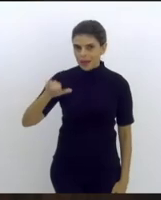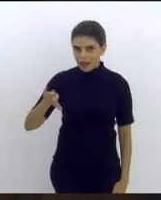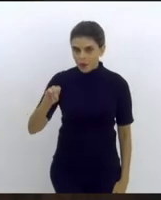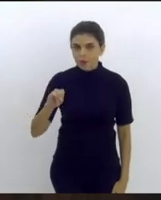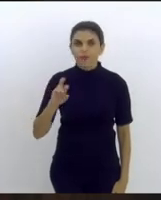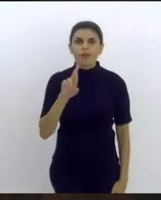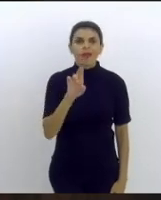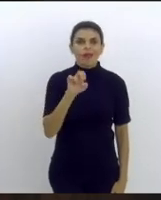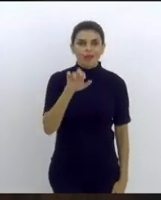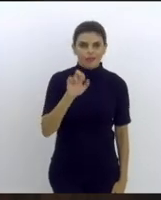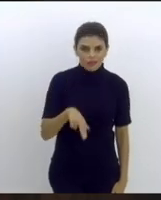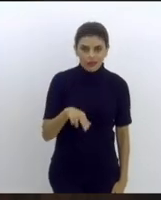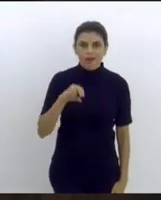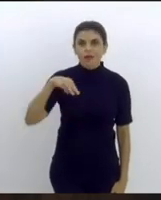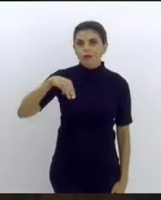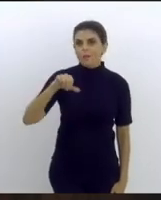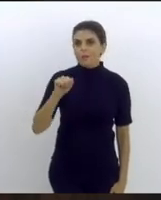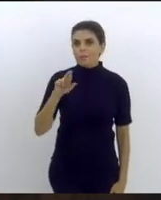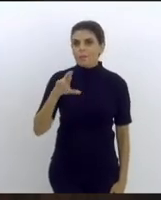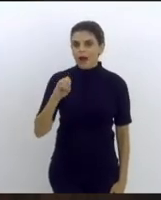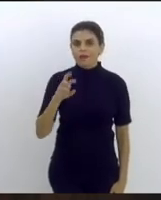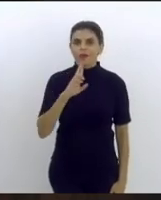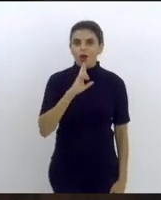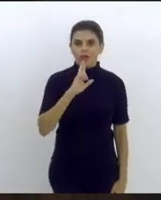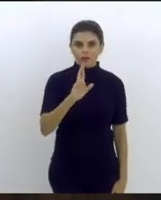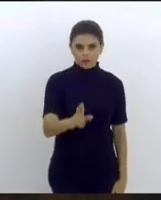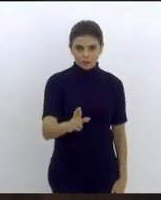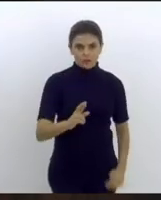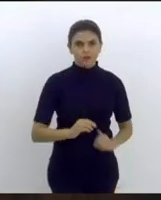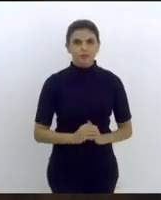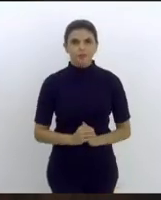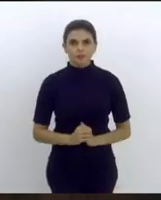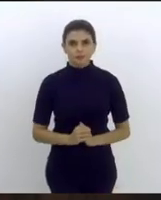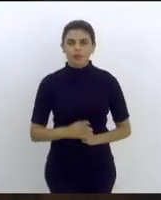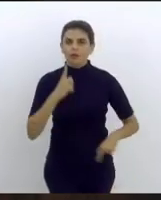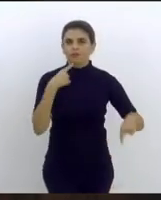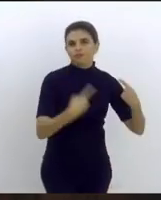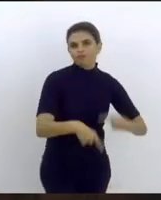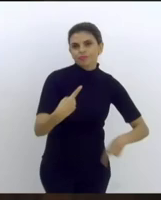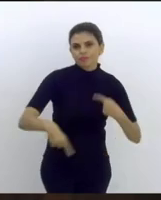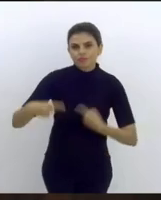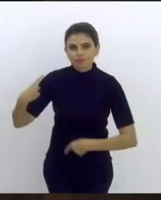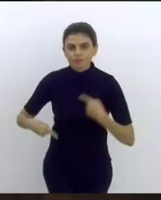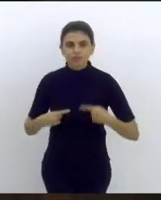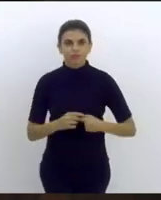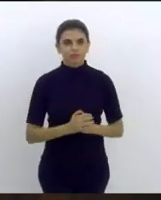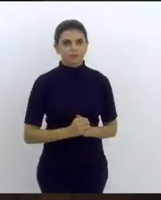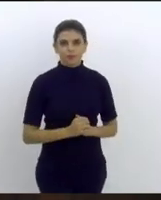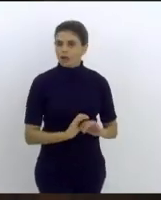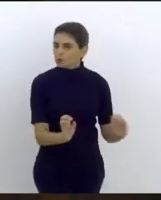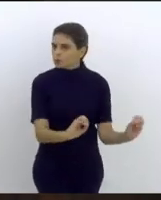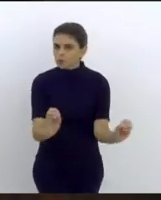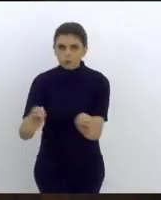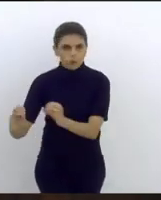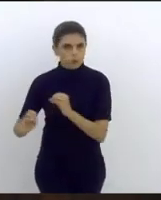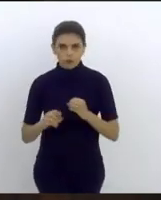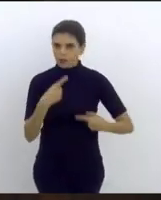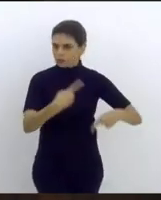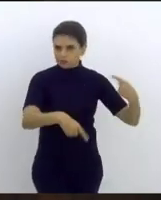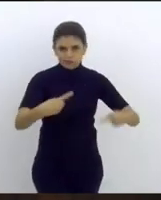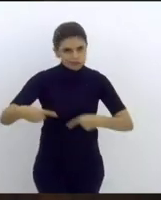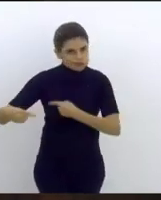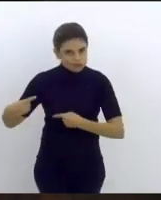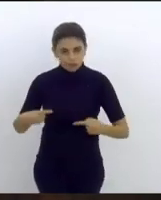Ferreirinha Márcio canela e Rodrigo Amorim em discussão não havendo Quem Queira